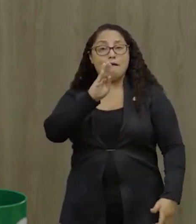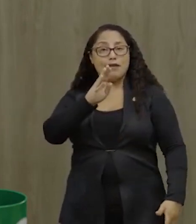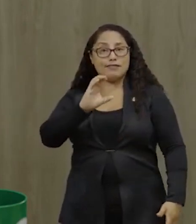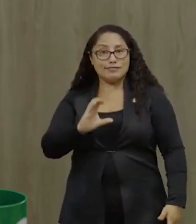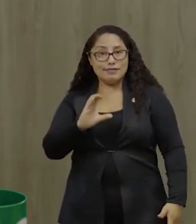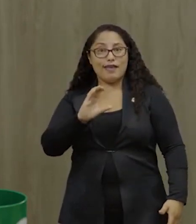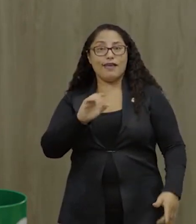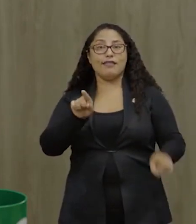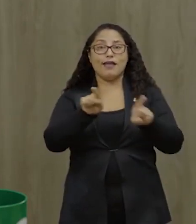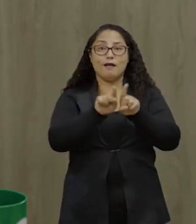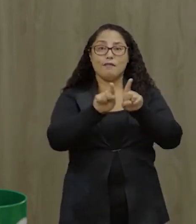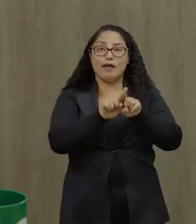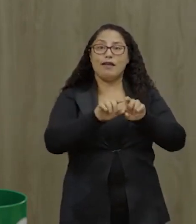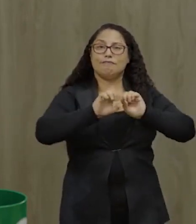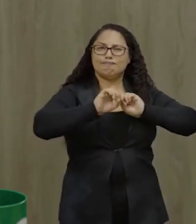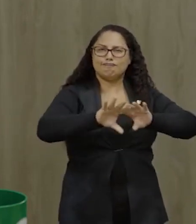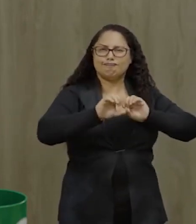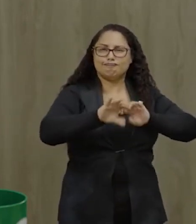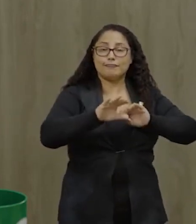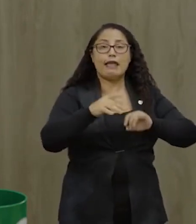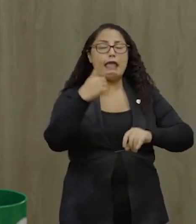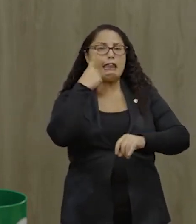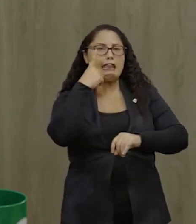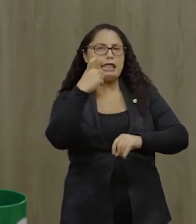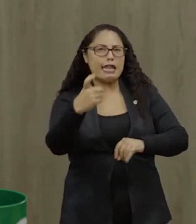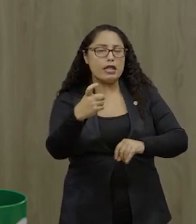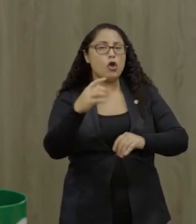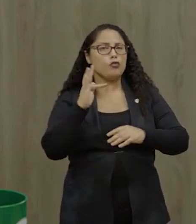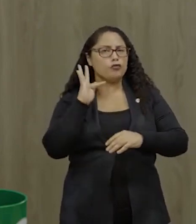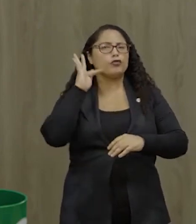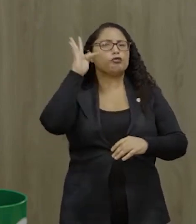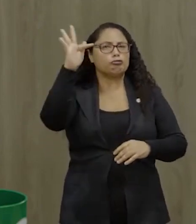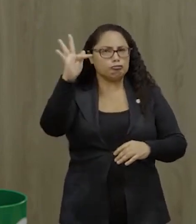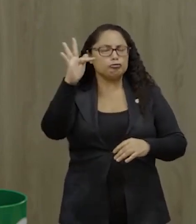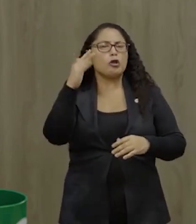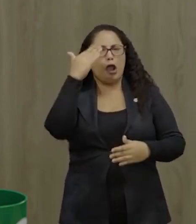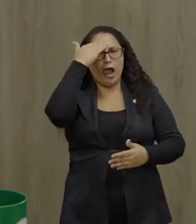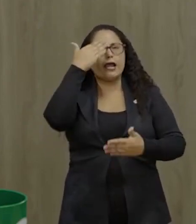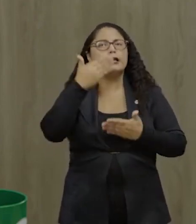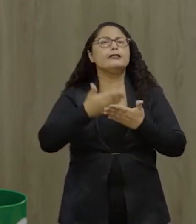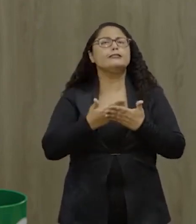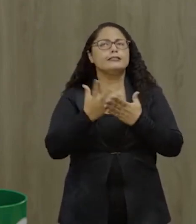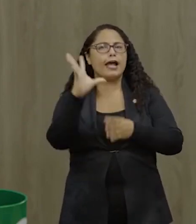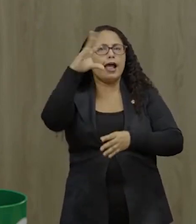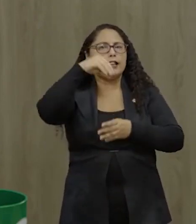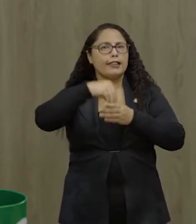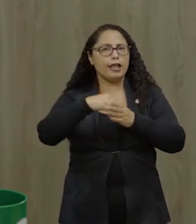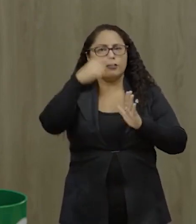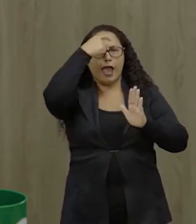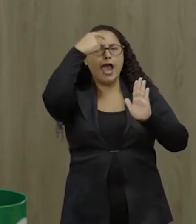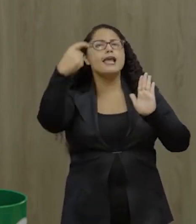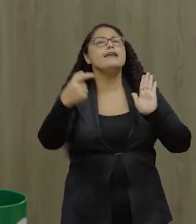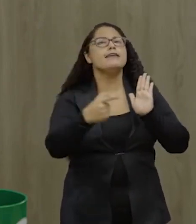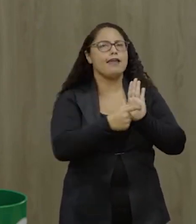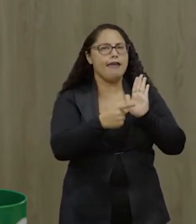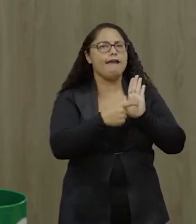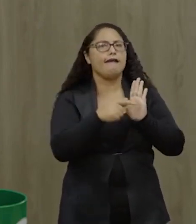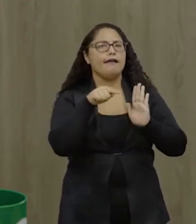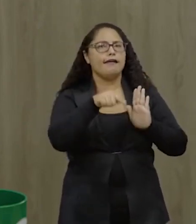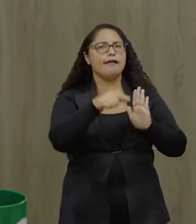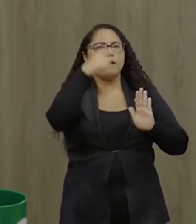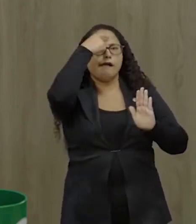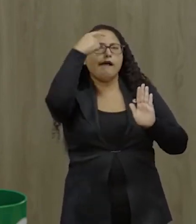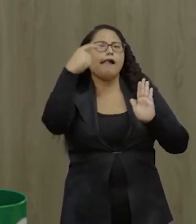C, interdisciplinares. Bem interessante. Acredito, o futuro é inevitável estar dentro da IA. Mas se uma